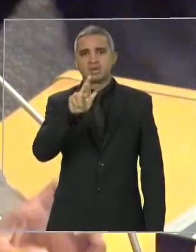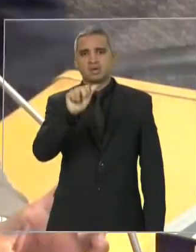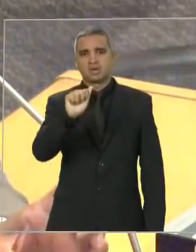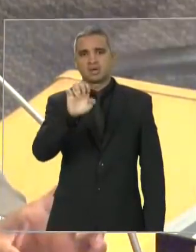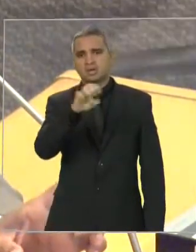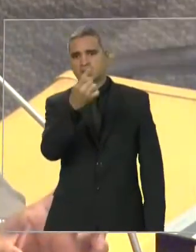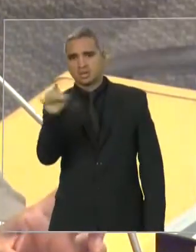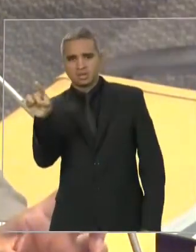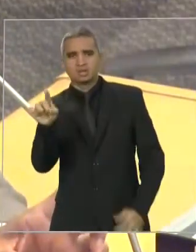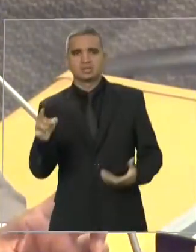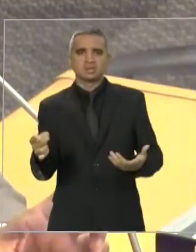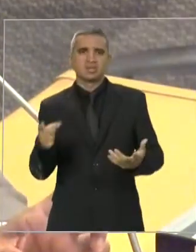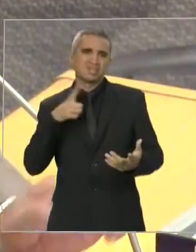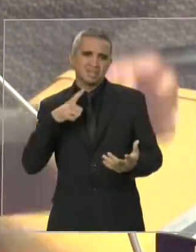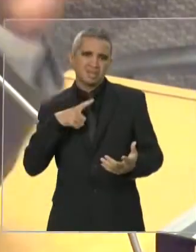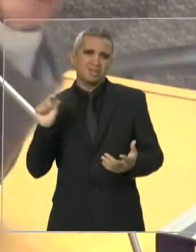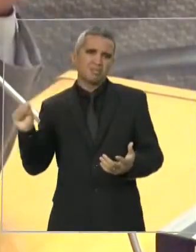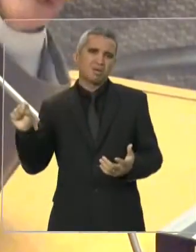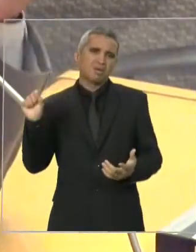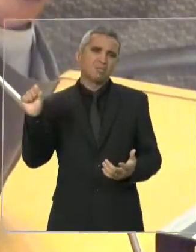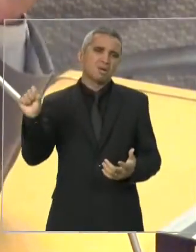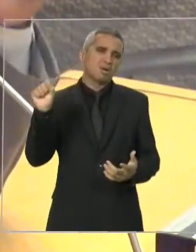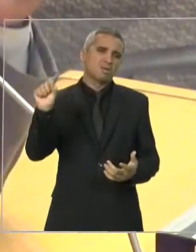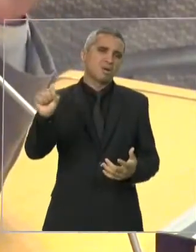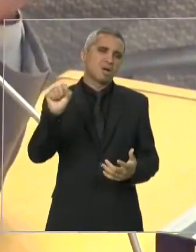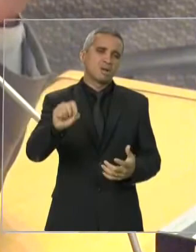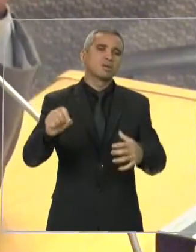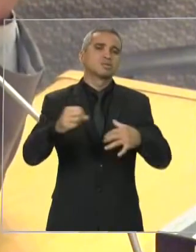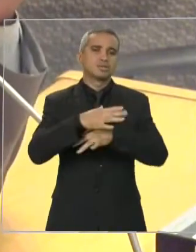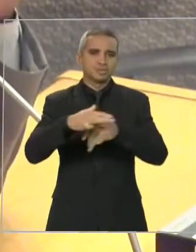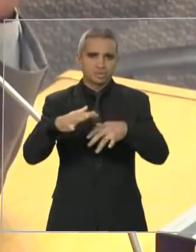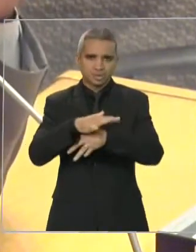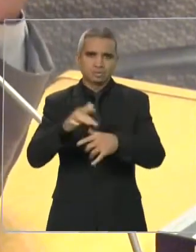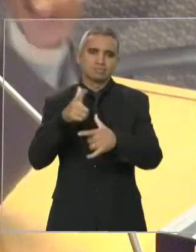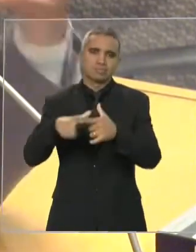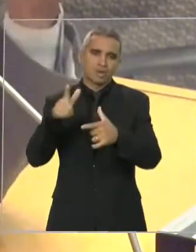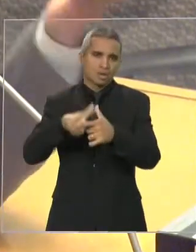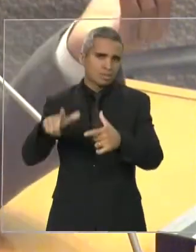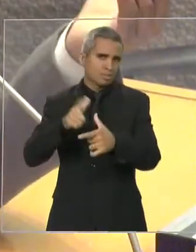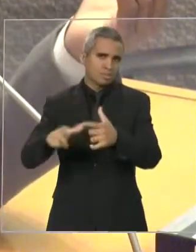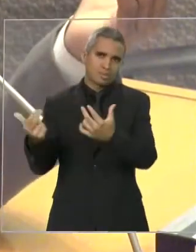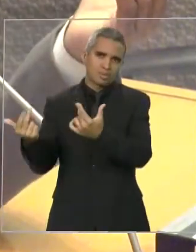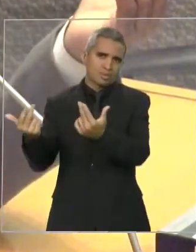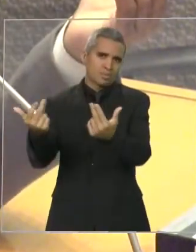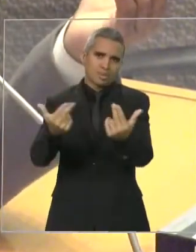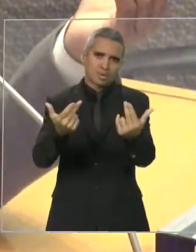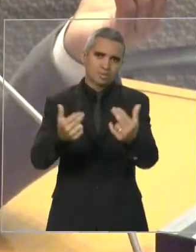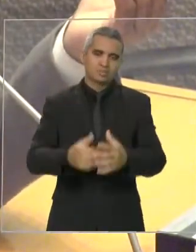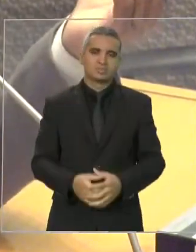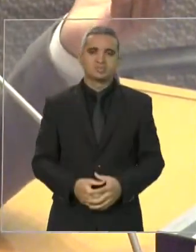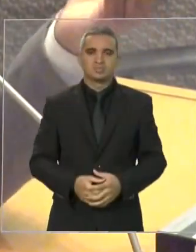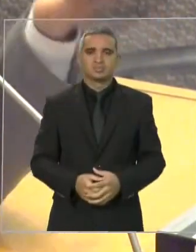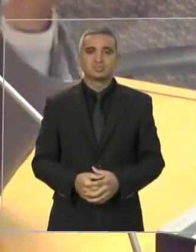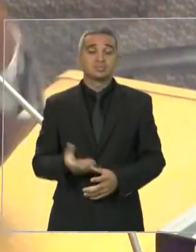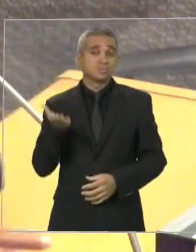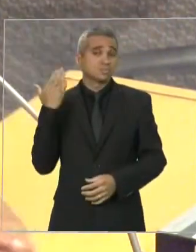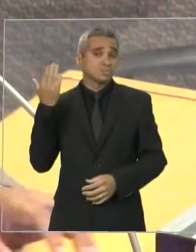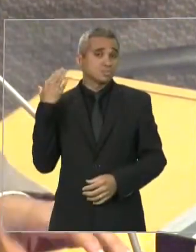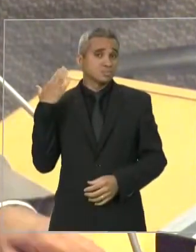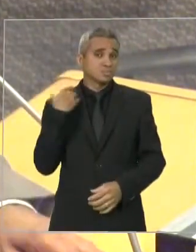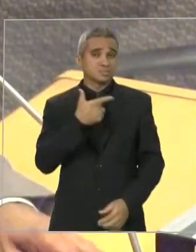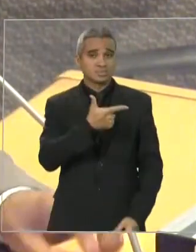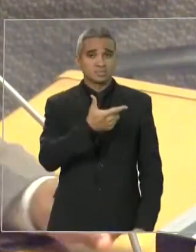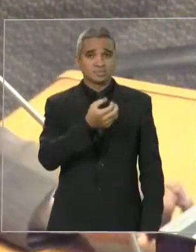têm passado pelo mesmo problema. O que aconteceu na eleição de 2016 é que o prefeito, na